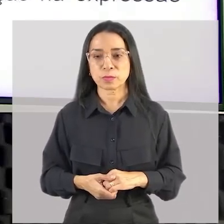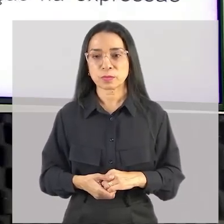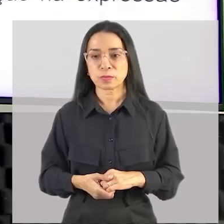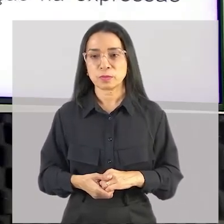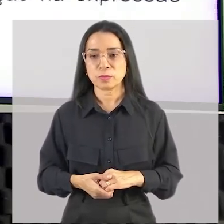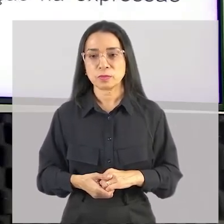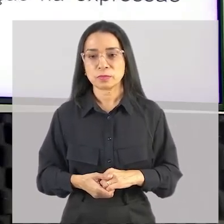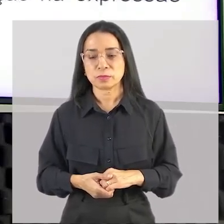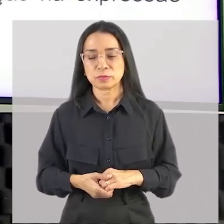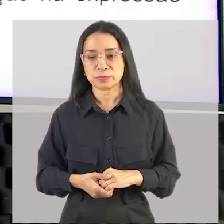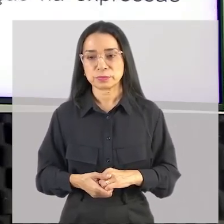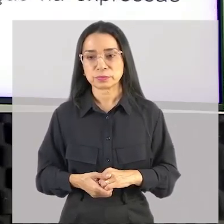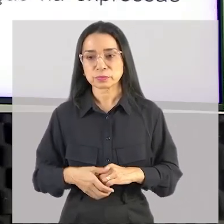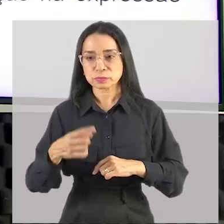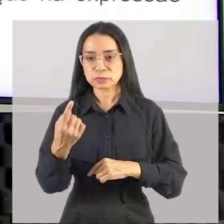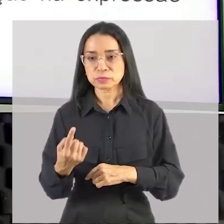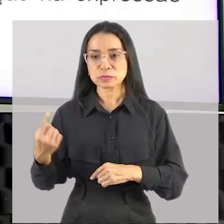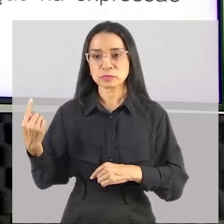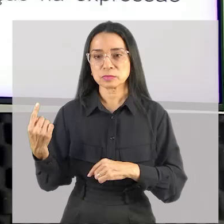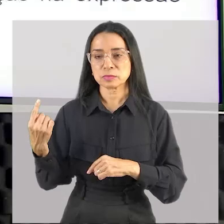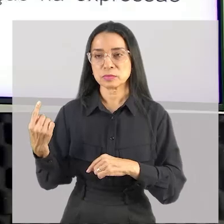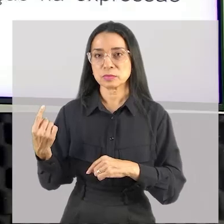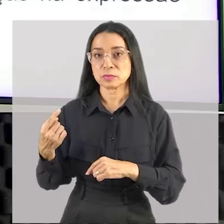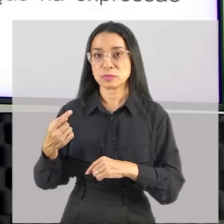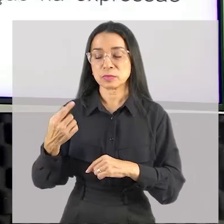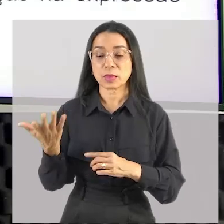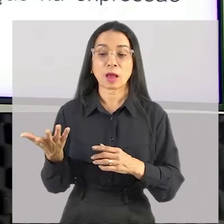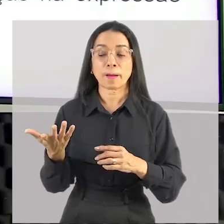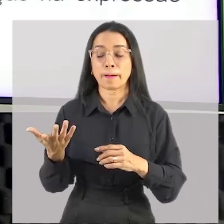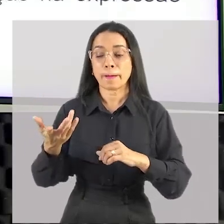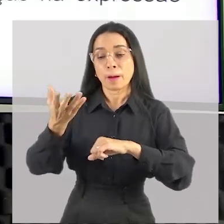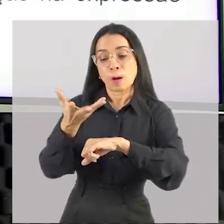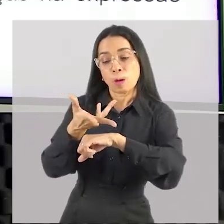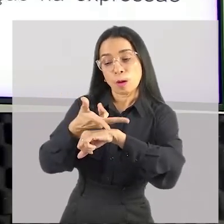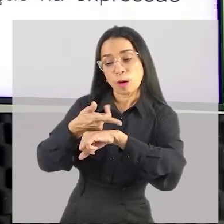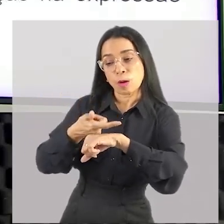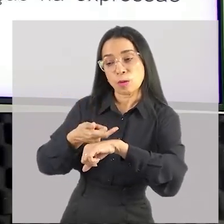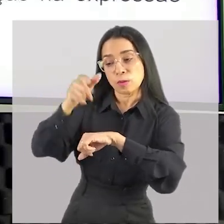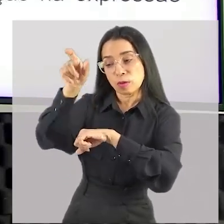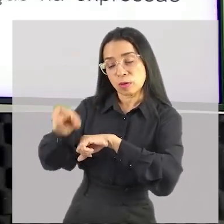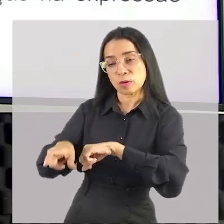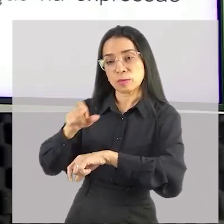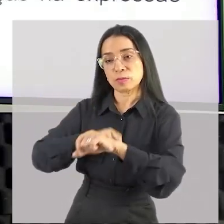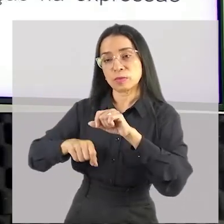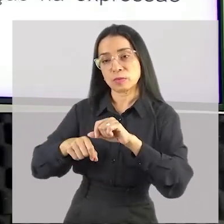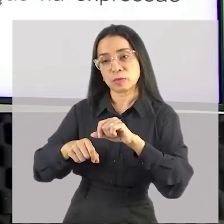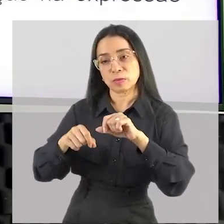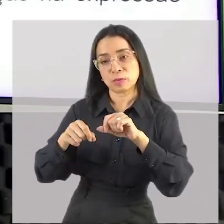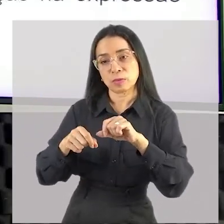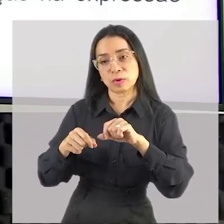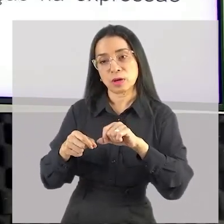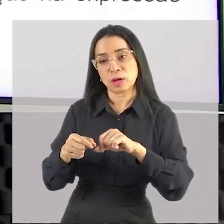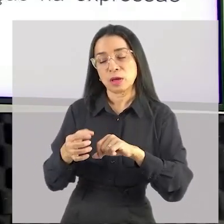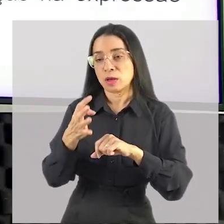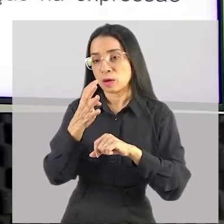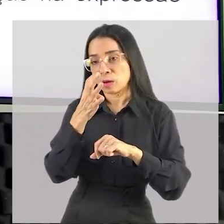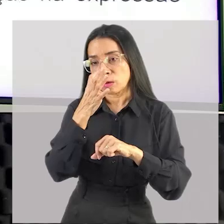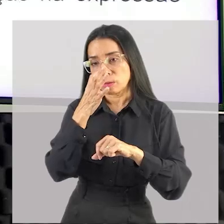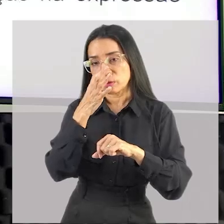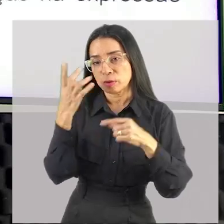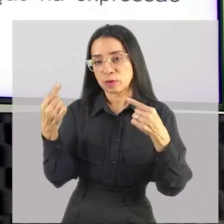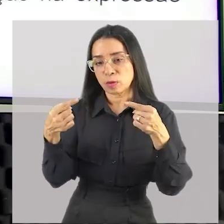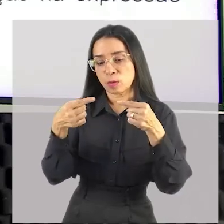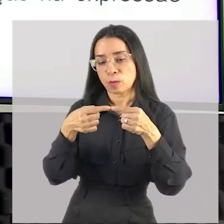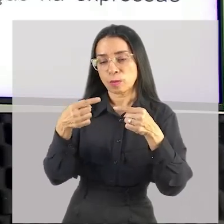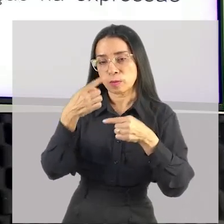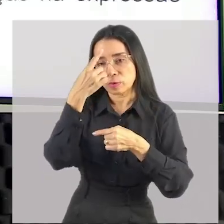Para convencer o receptor, observa-se a combinação entre as figuras. Que